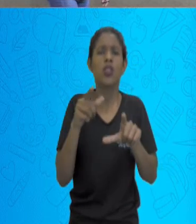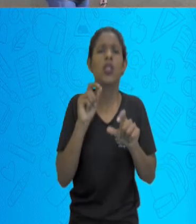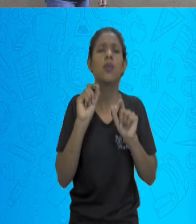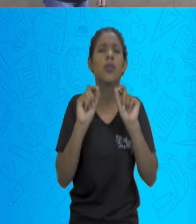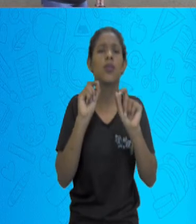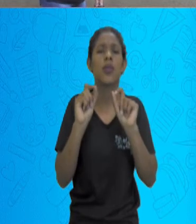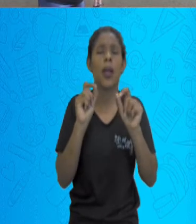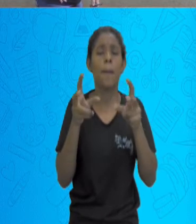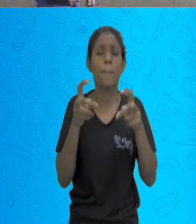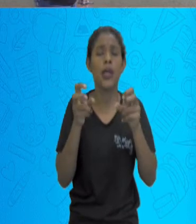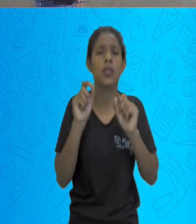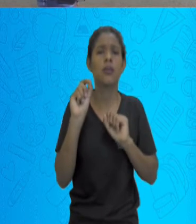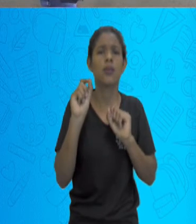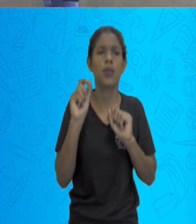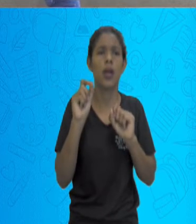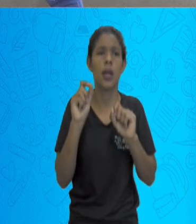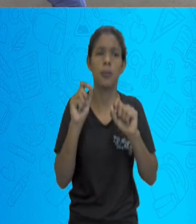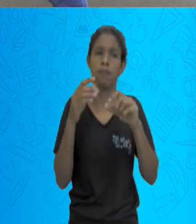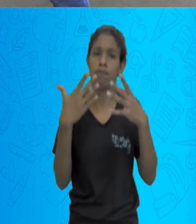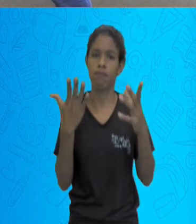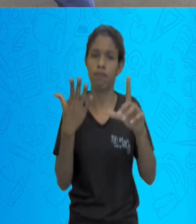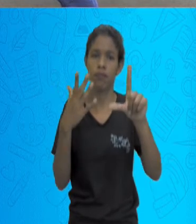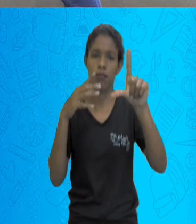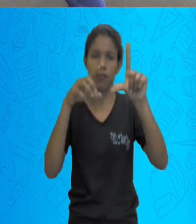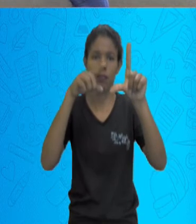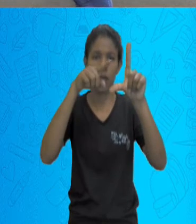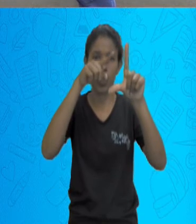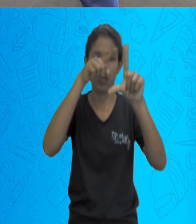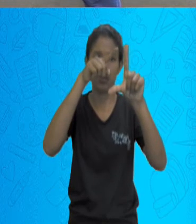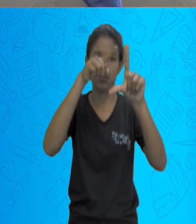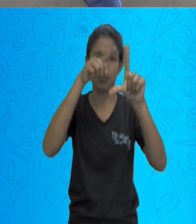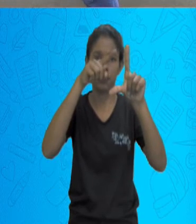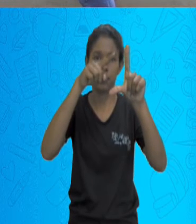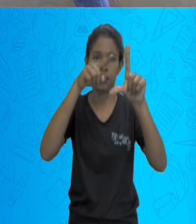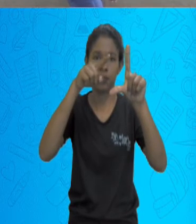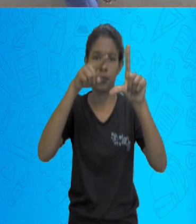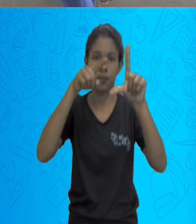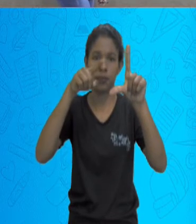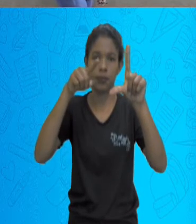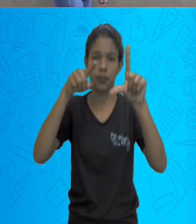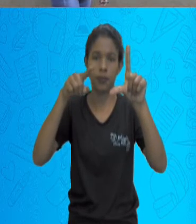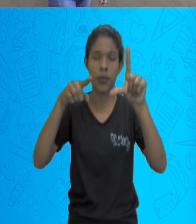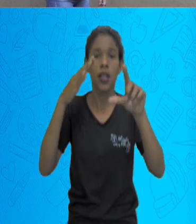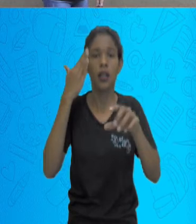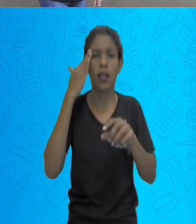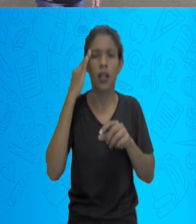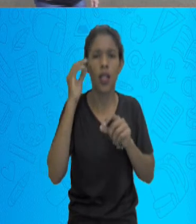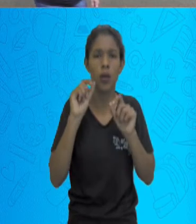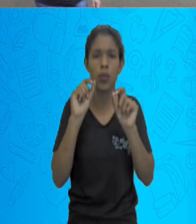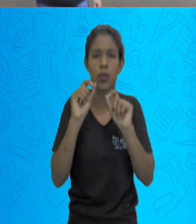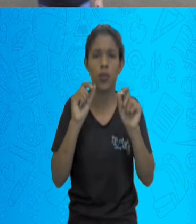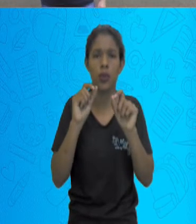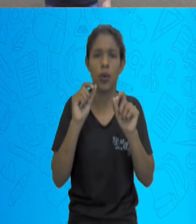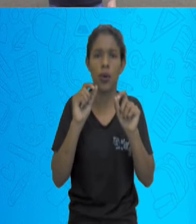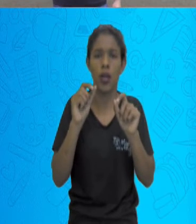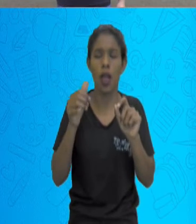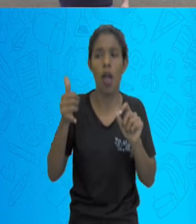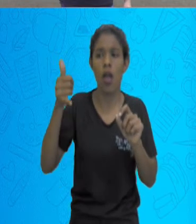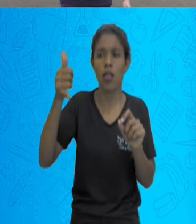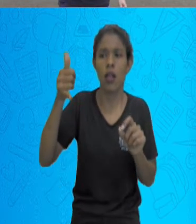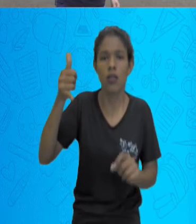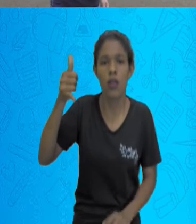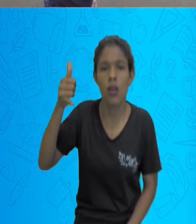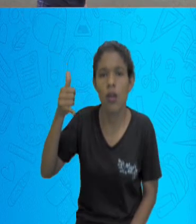Decrescente, né? A linha é decrescente. Então, dá-se para entender que houve uma diminuição do uso desse tipo